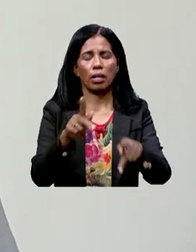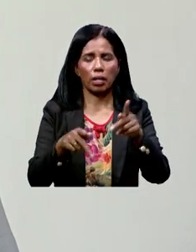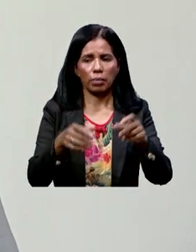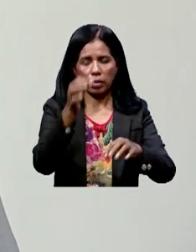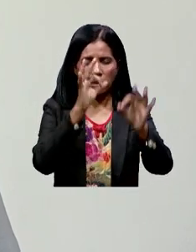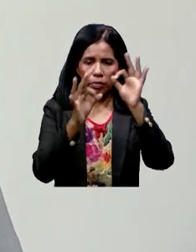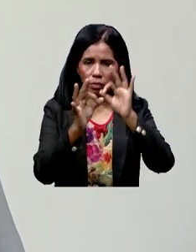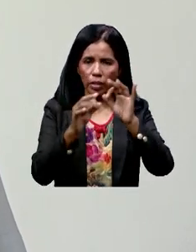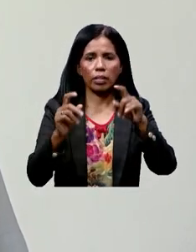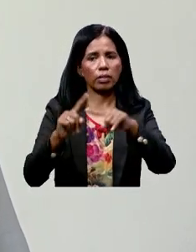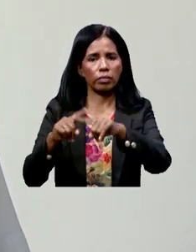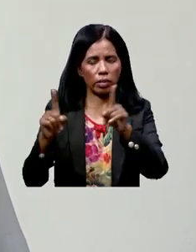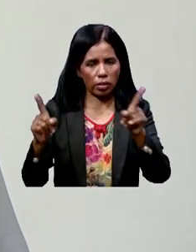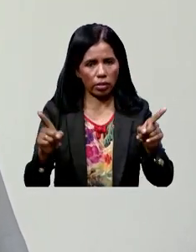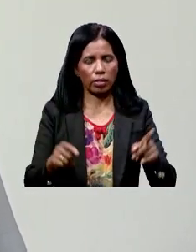fiar lahanesan,